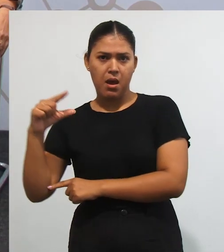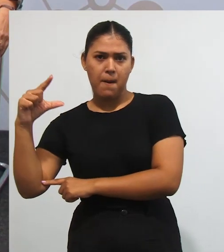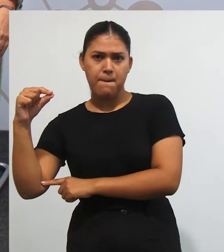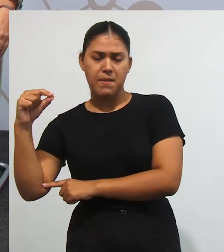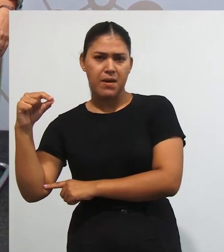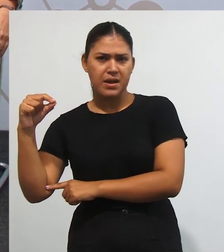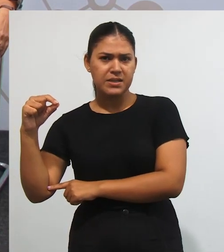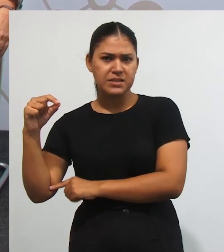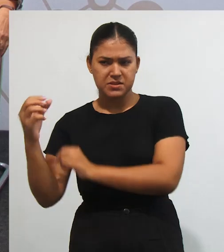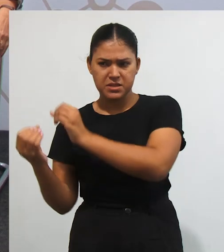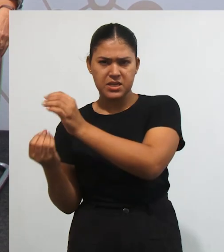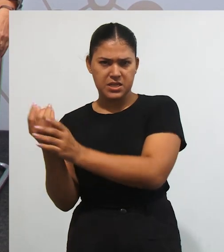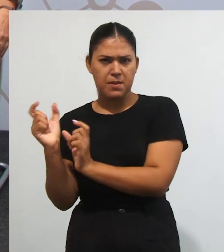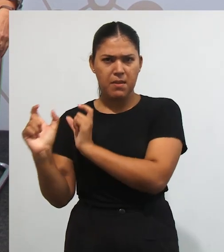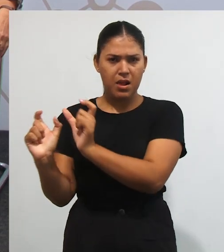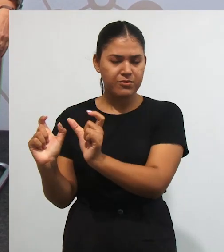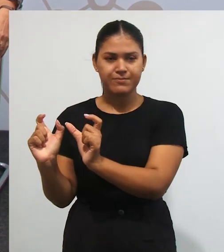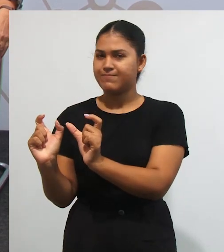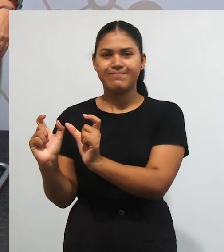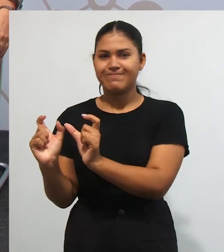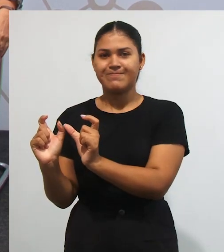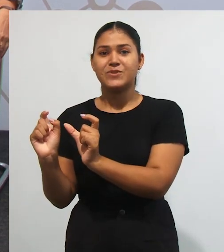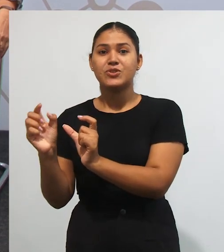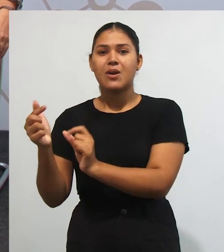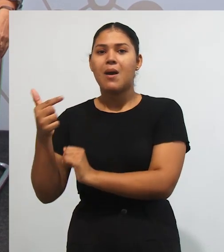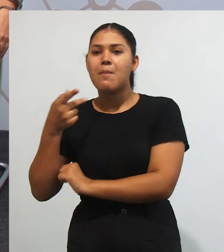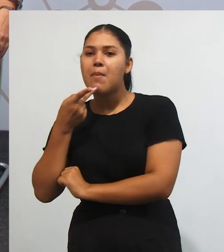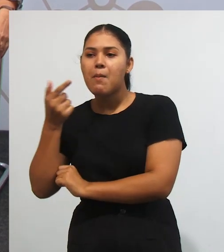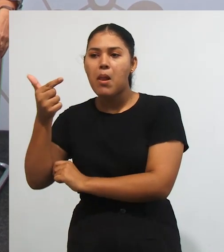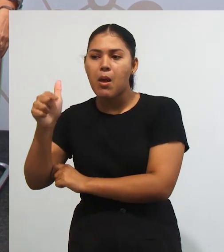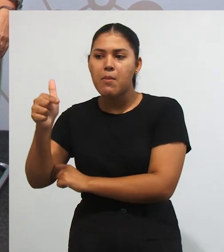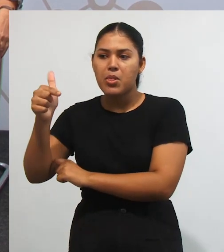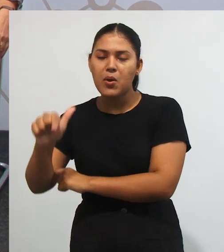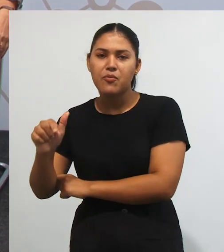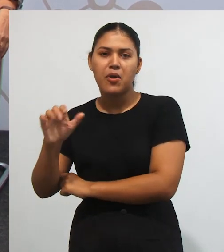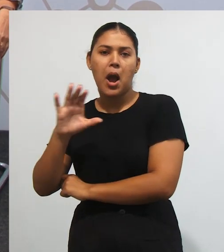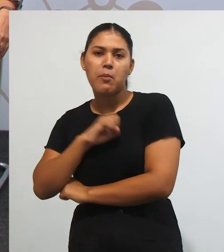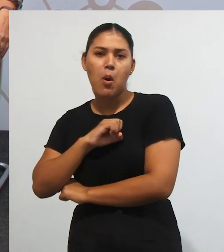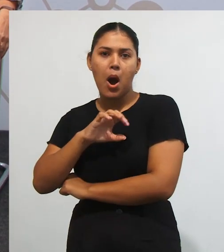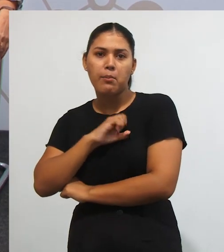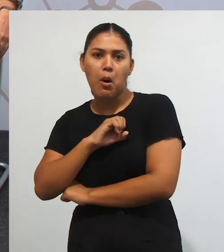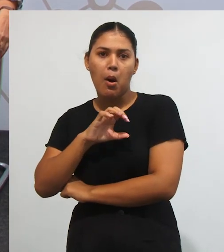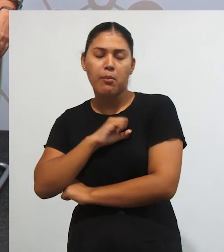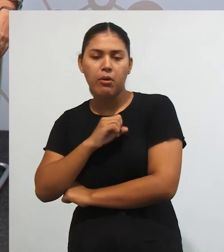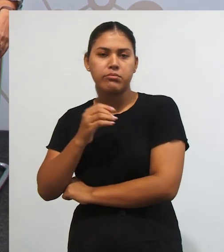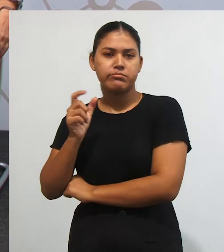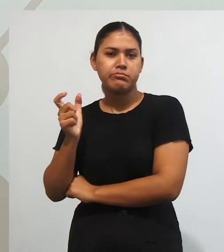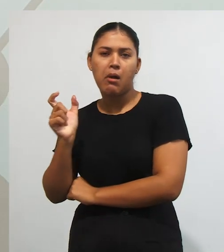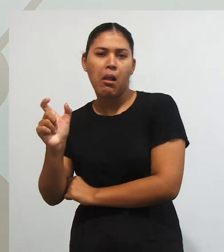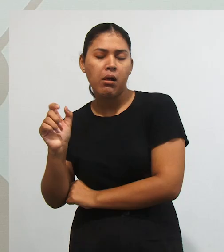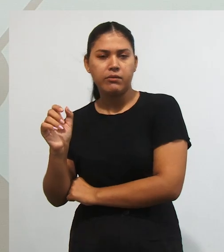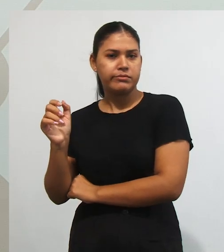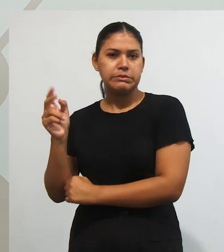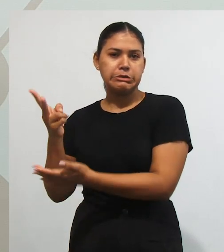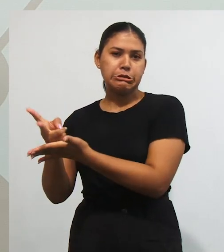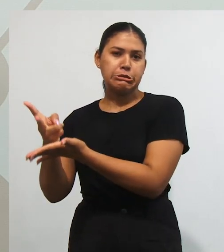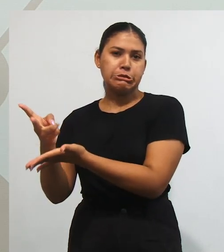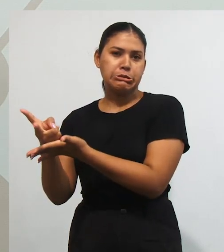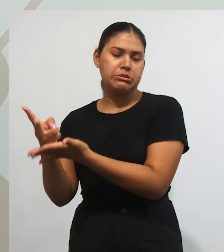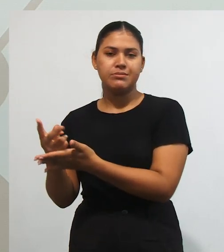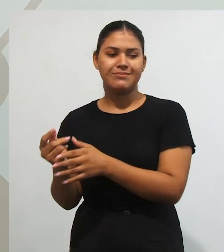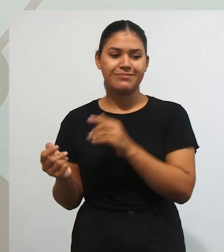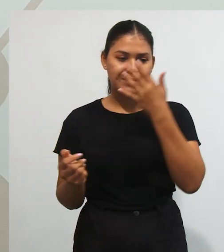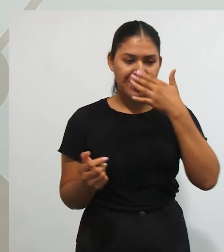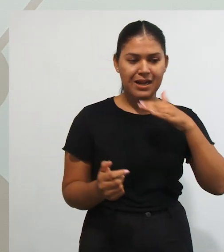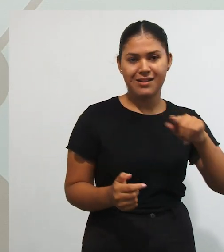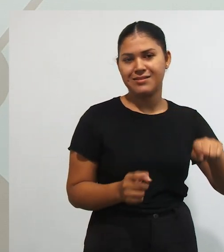ele apenas reproduz, né? Amor, amor, amor, se ele ouvir até 5 vezes a palavra, enfim. E